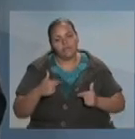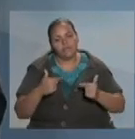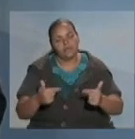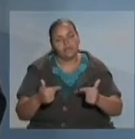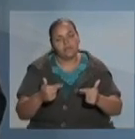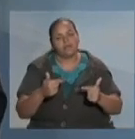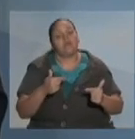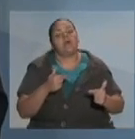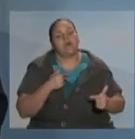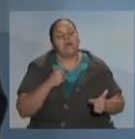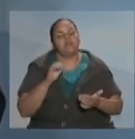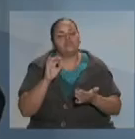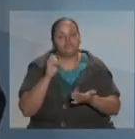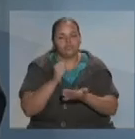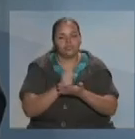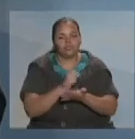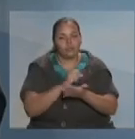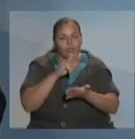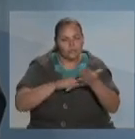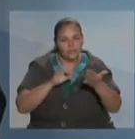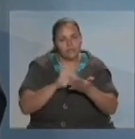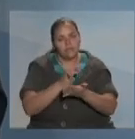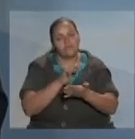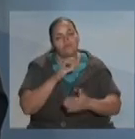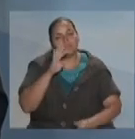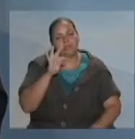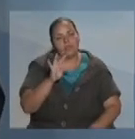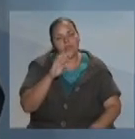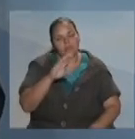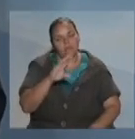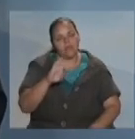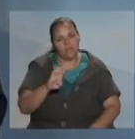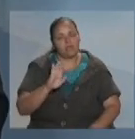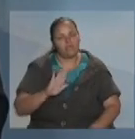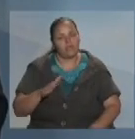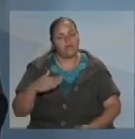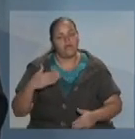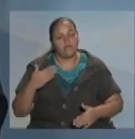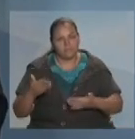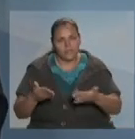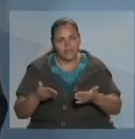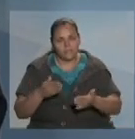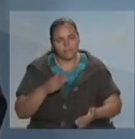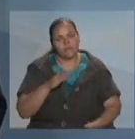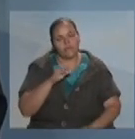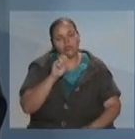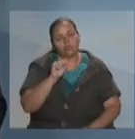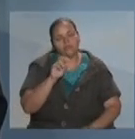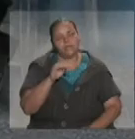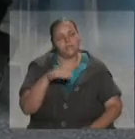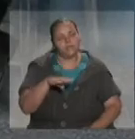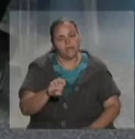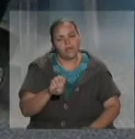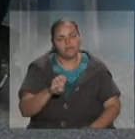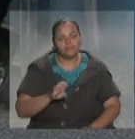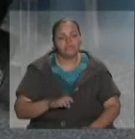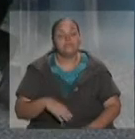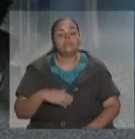estamos avançados, as contratações de bens e serviços feitas pelo TCE já atendem aos padrões de sustentabilidade?